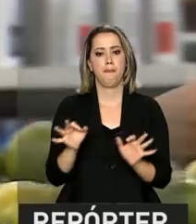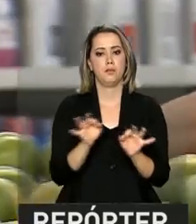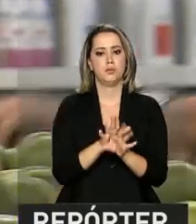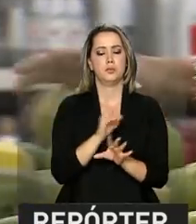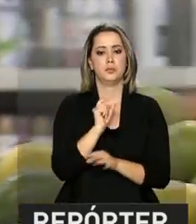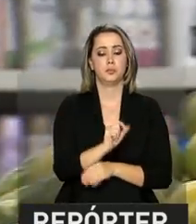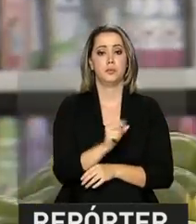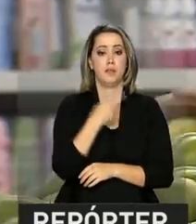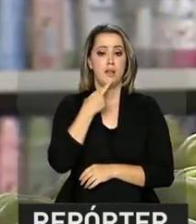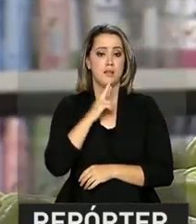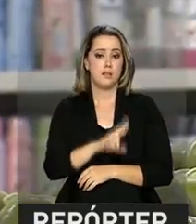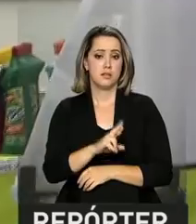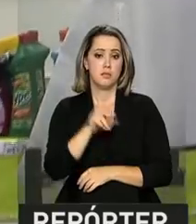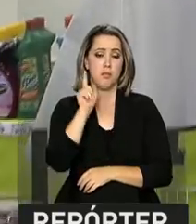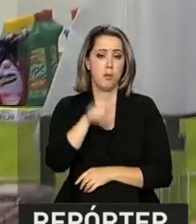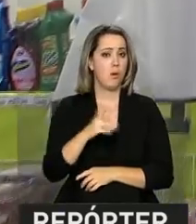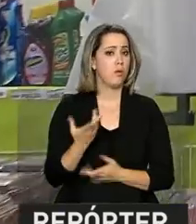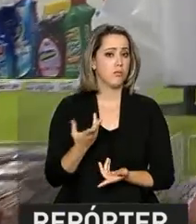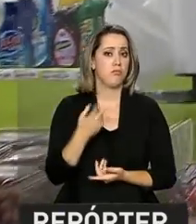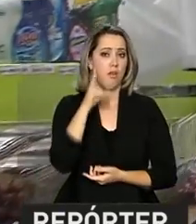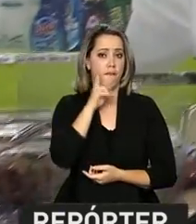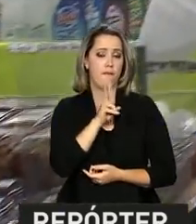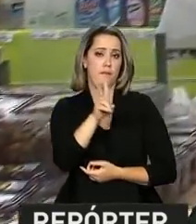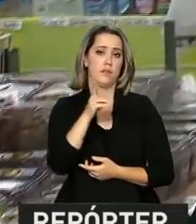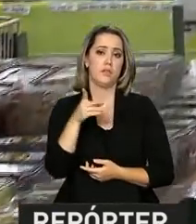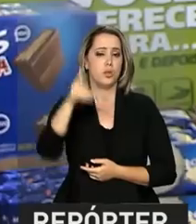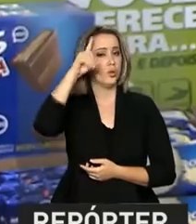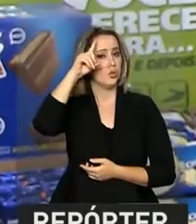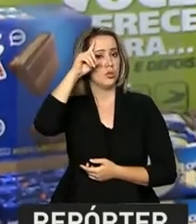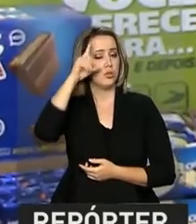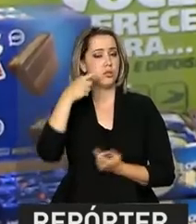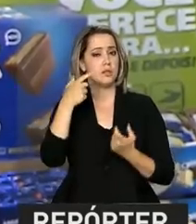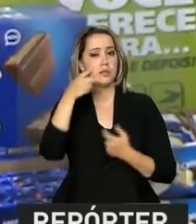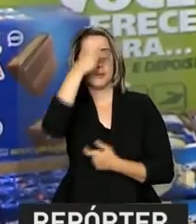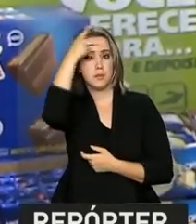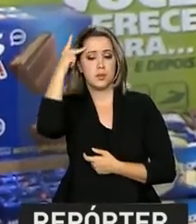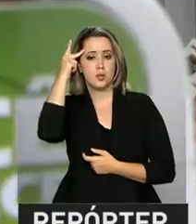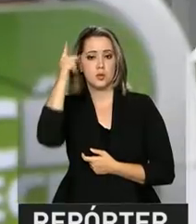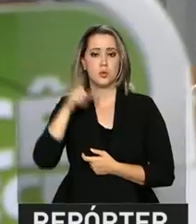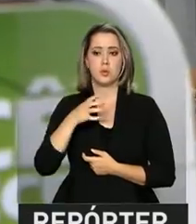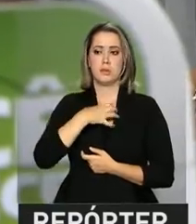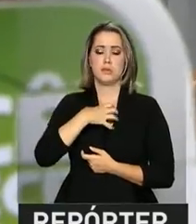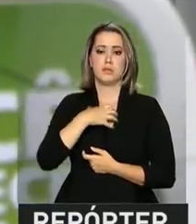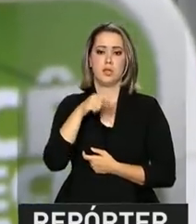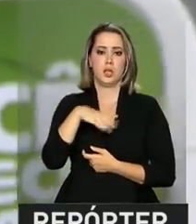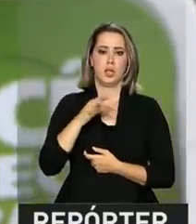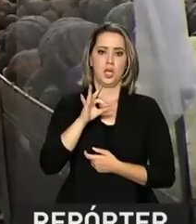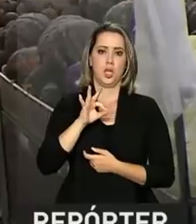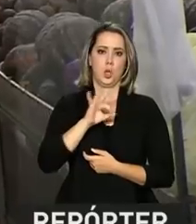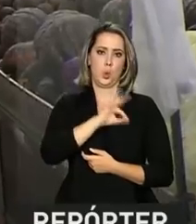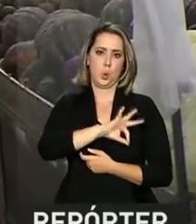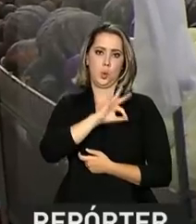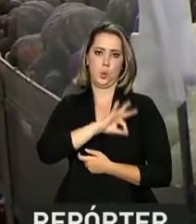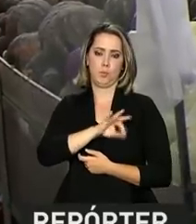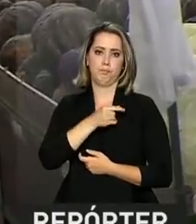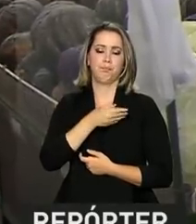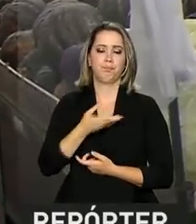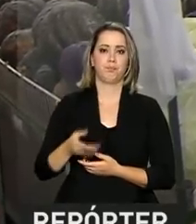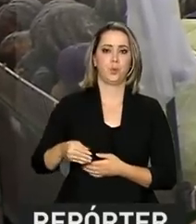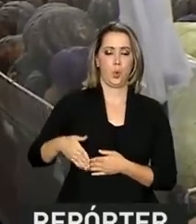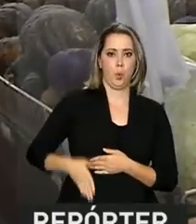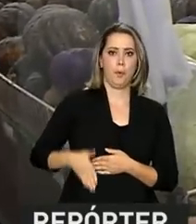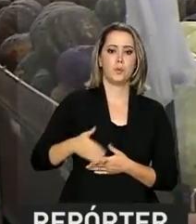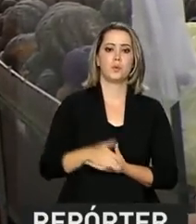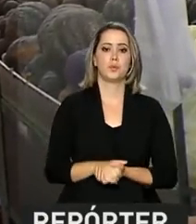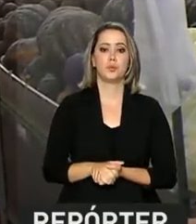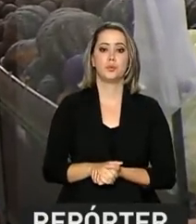resolvido. Os resultados passaram a ser vistos no dia a dia, onde as pessoas mais sentem, no bolso. Agora está menor, a